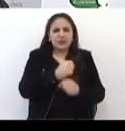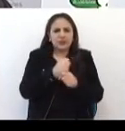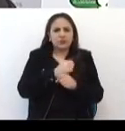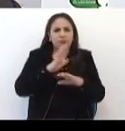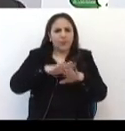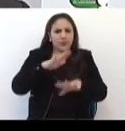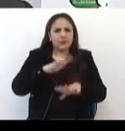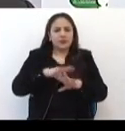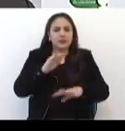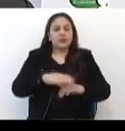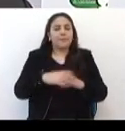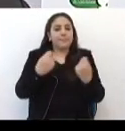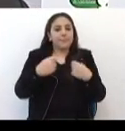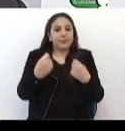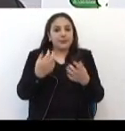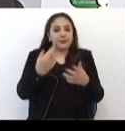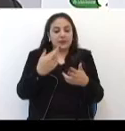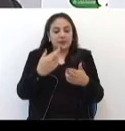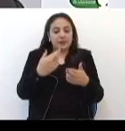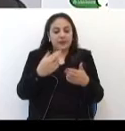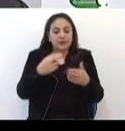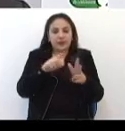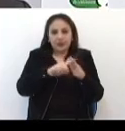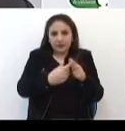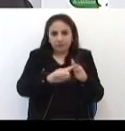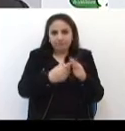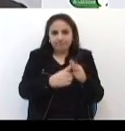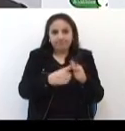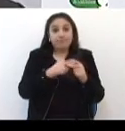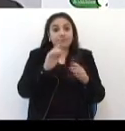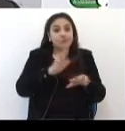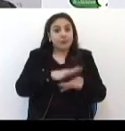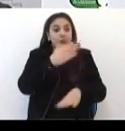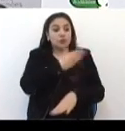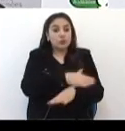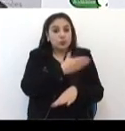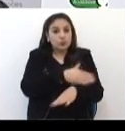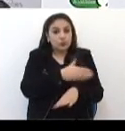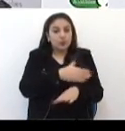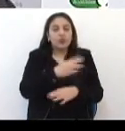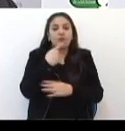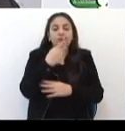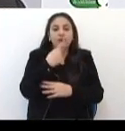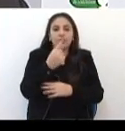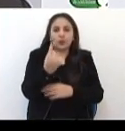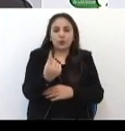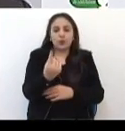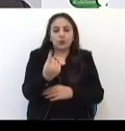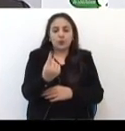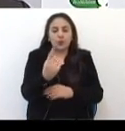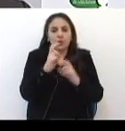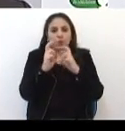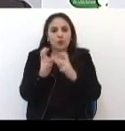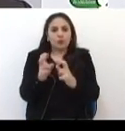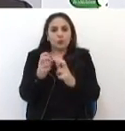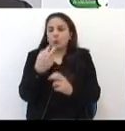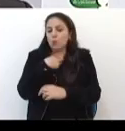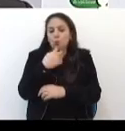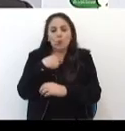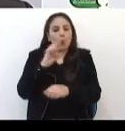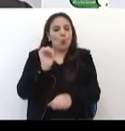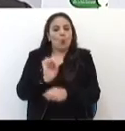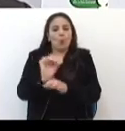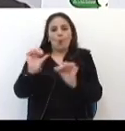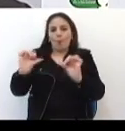mais de 10 anos, precisam de reparos frequentes. Inclusive constatando que um dos ônibus